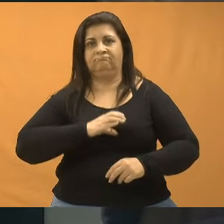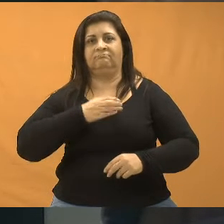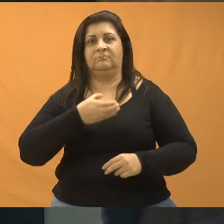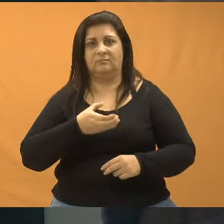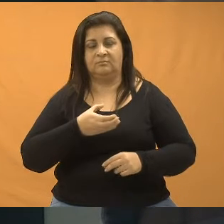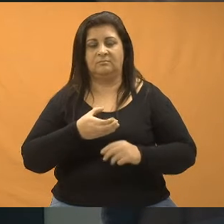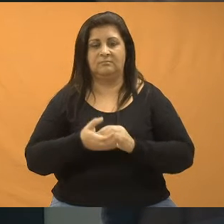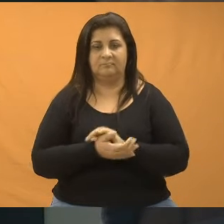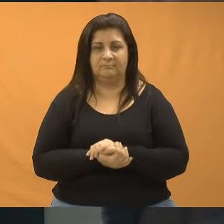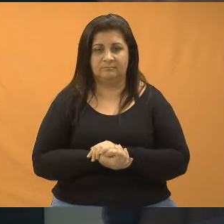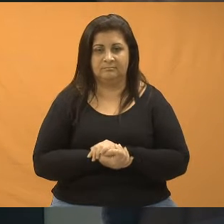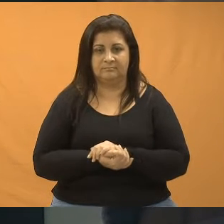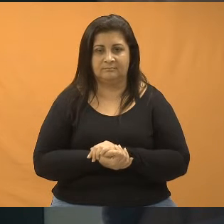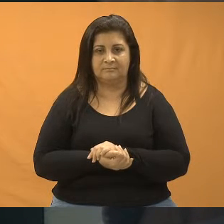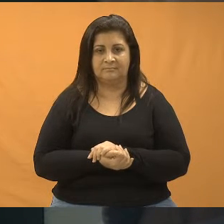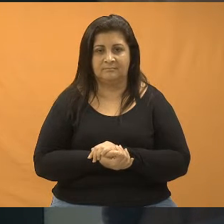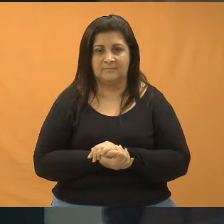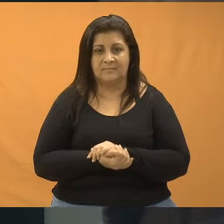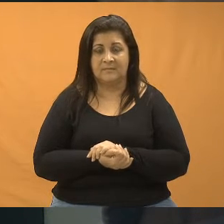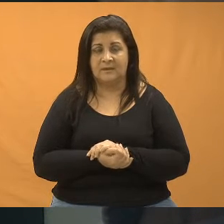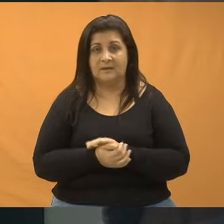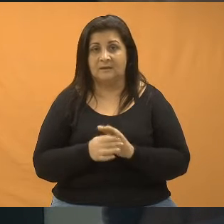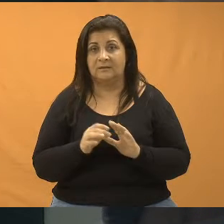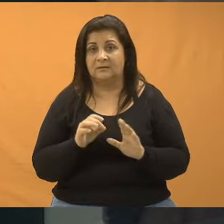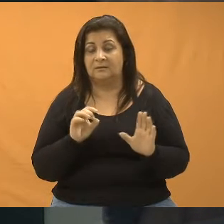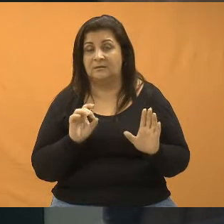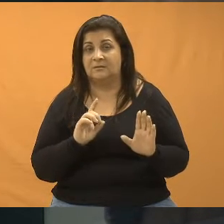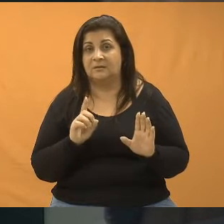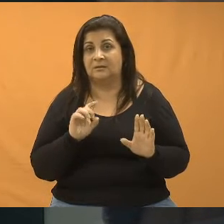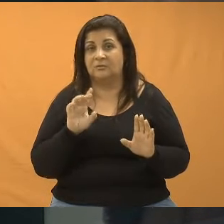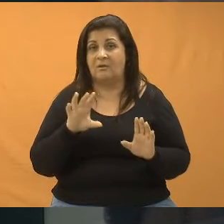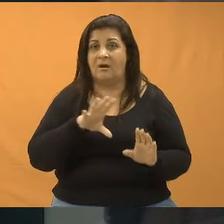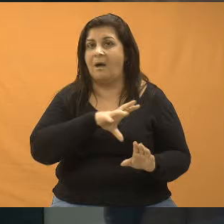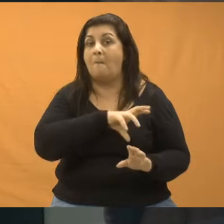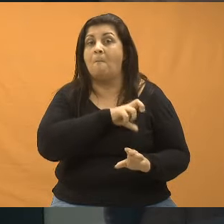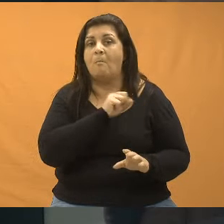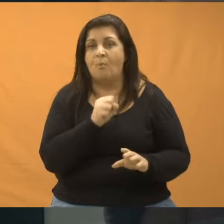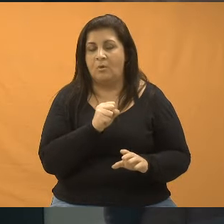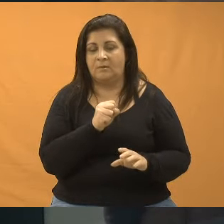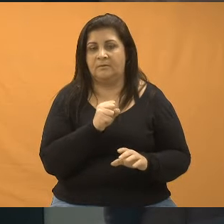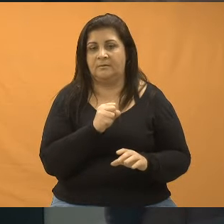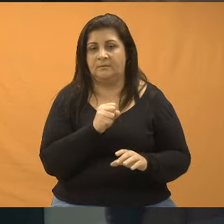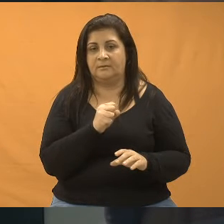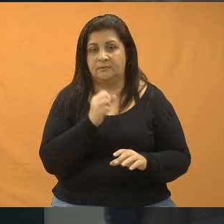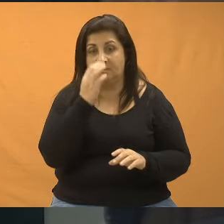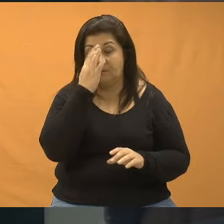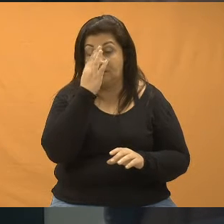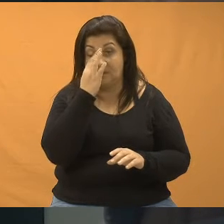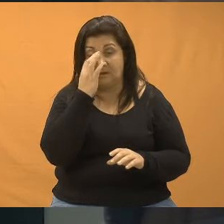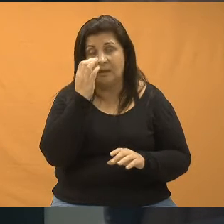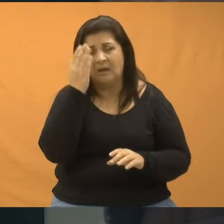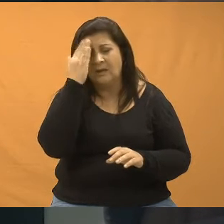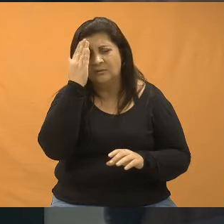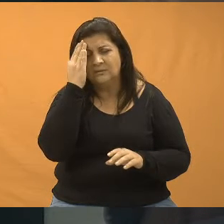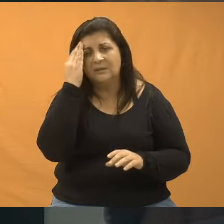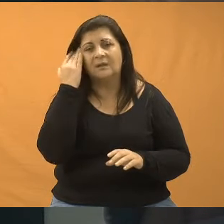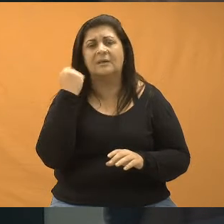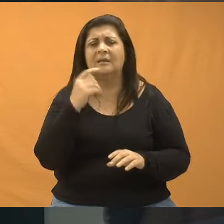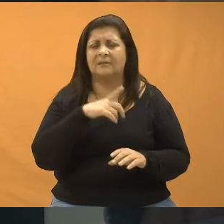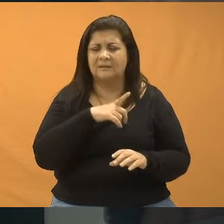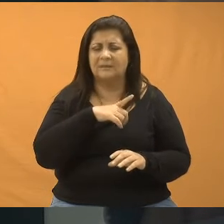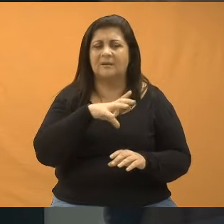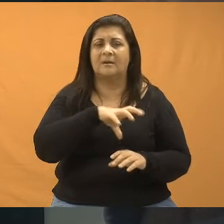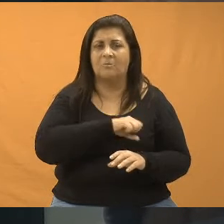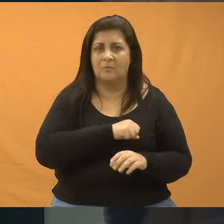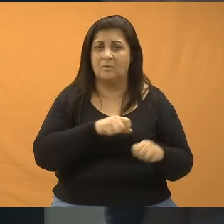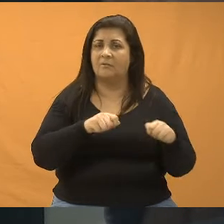E agora não é só olhar o lado do amor, o lado de... Eu não tenho dúvida que eles vão fazer